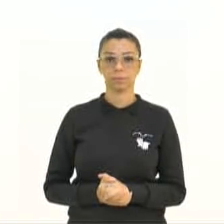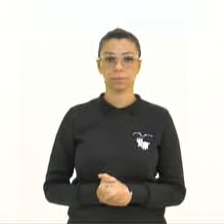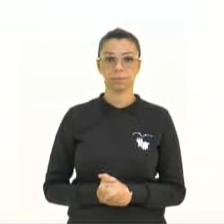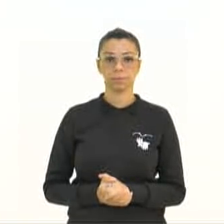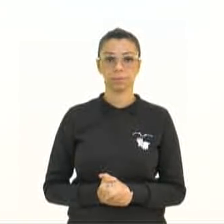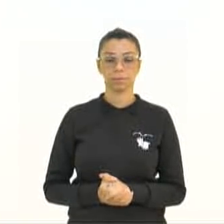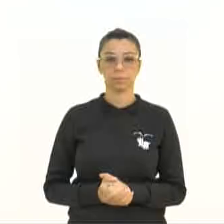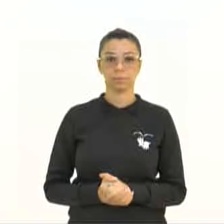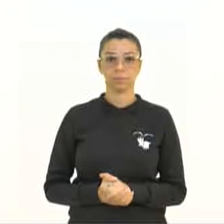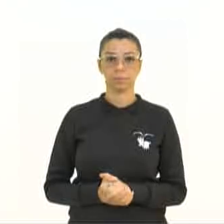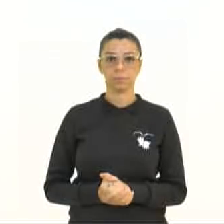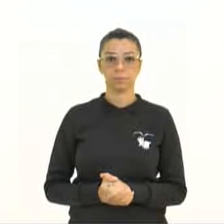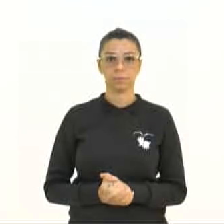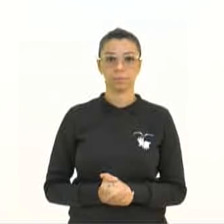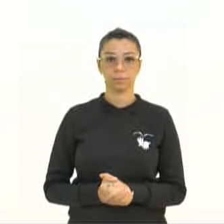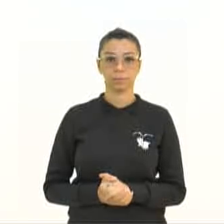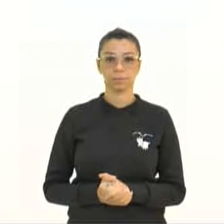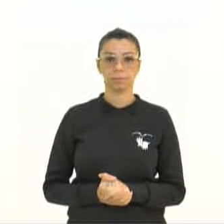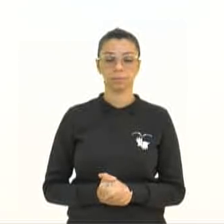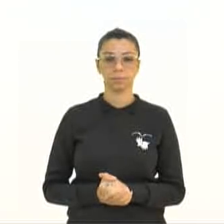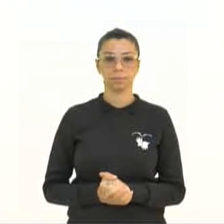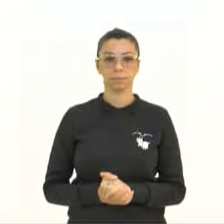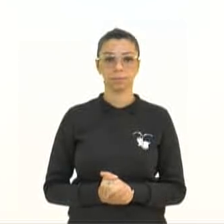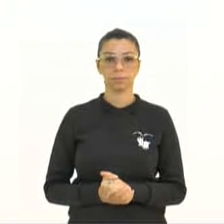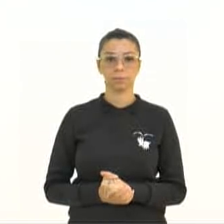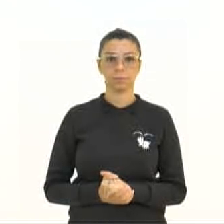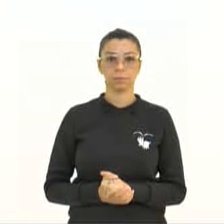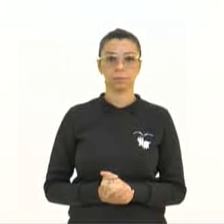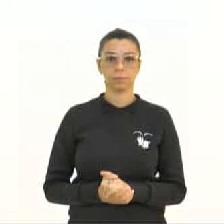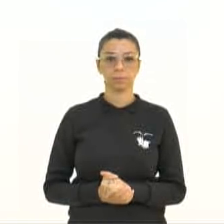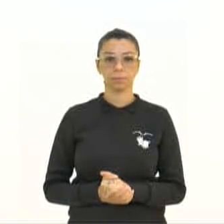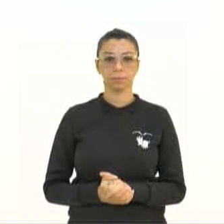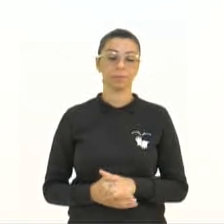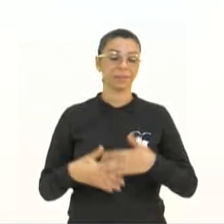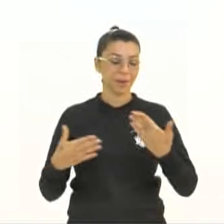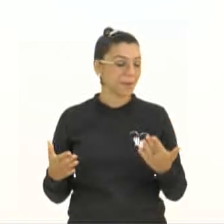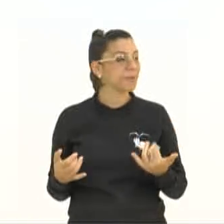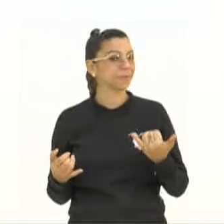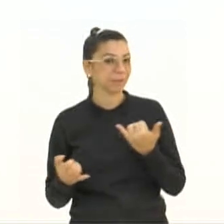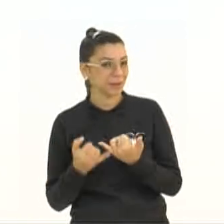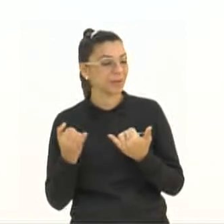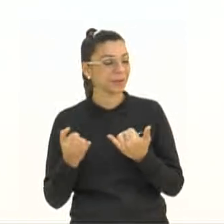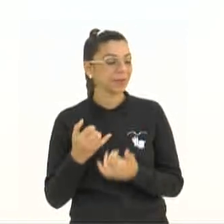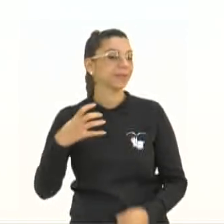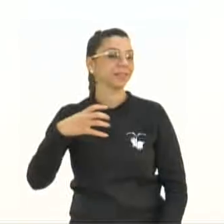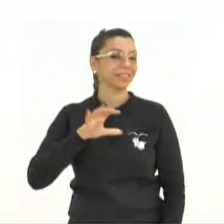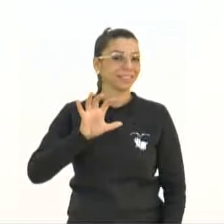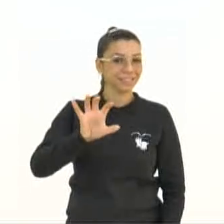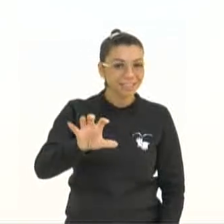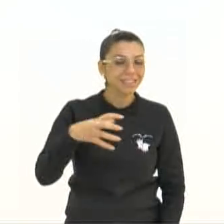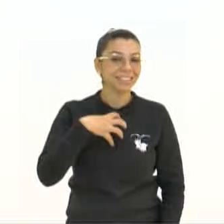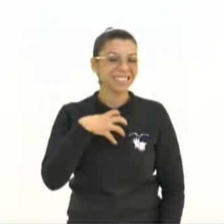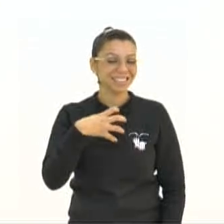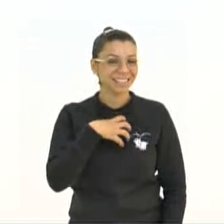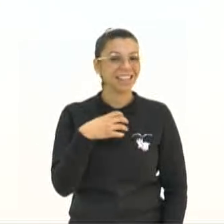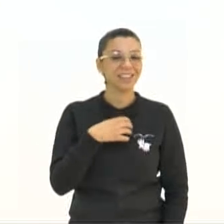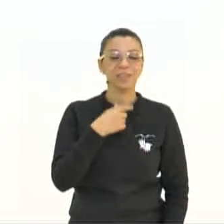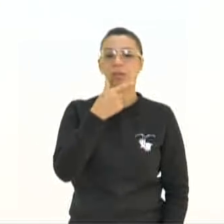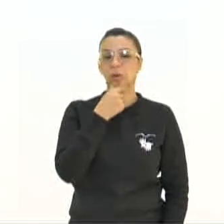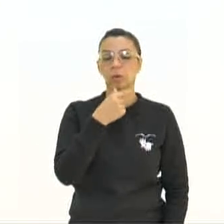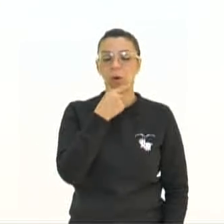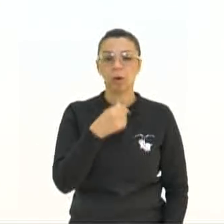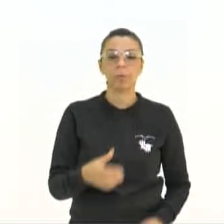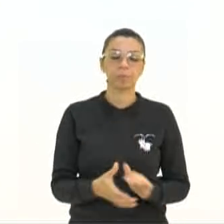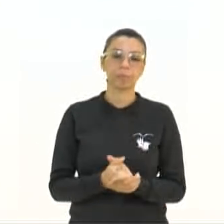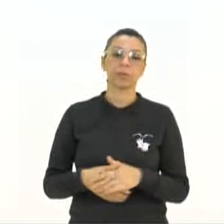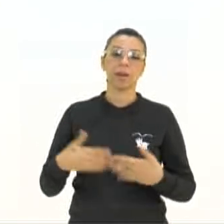a pizza and watched a movie to rest. Bem coisa de homem, né? Estavam tão cansados, né? Fizeram